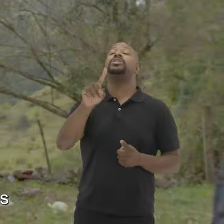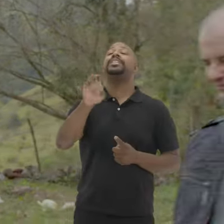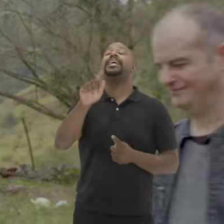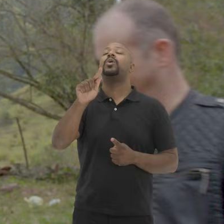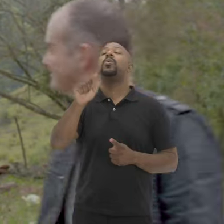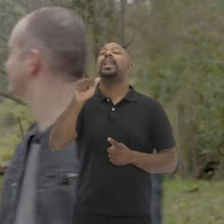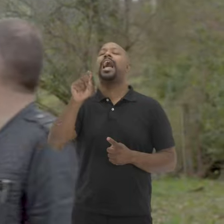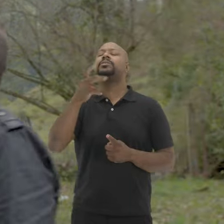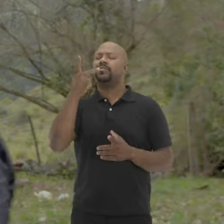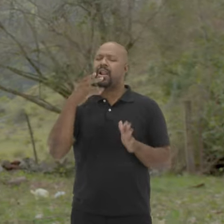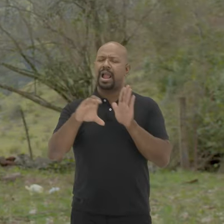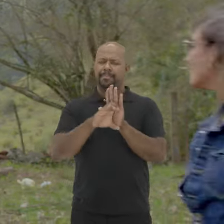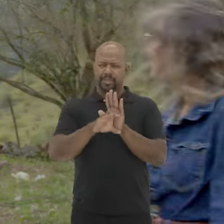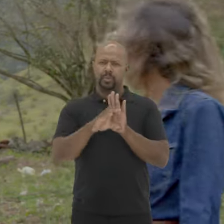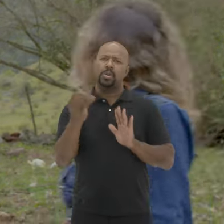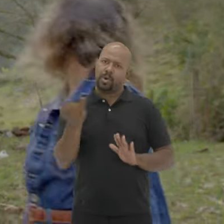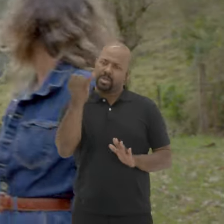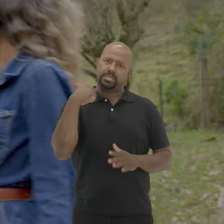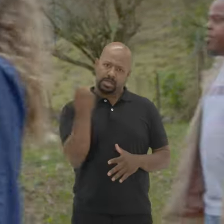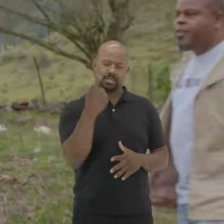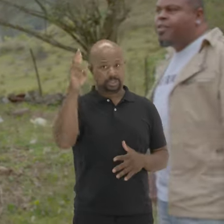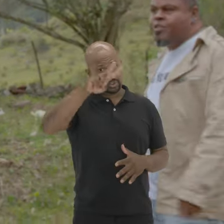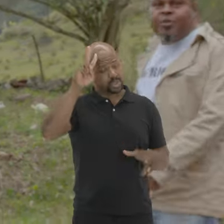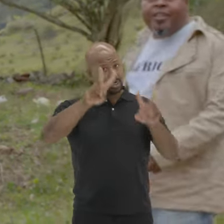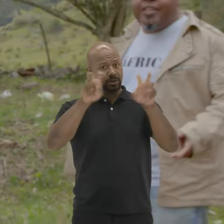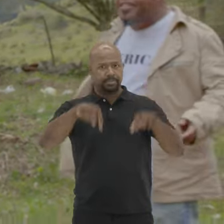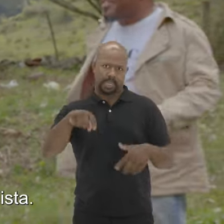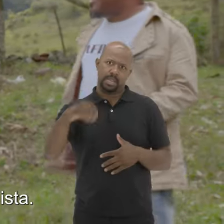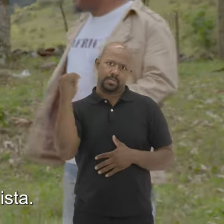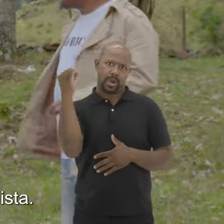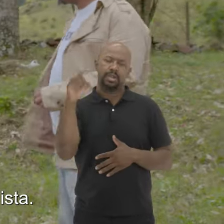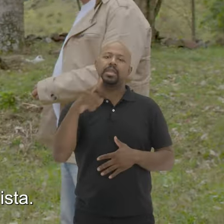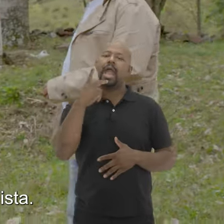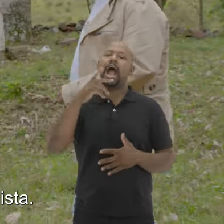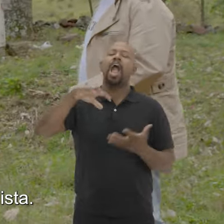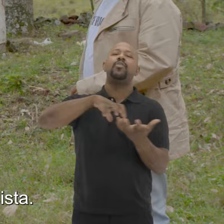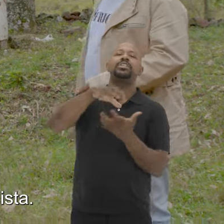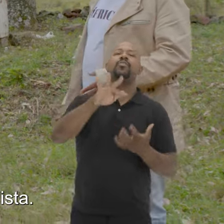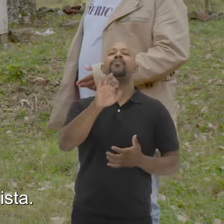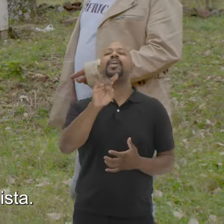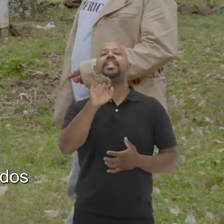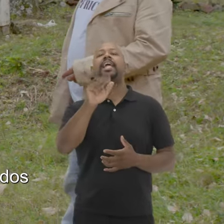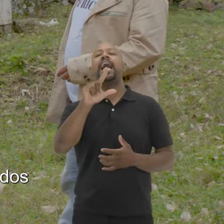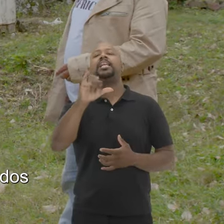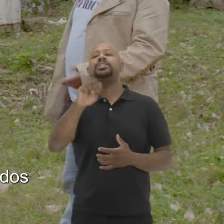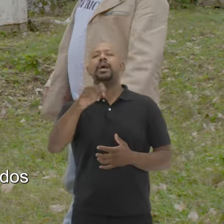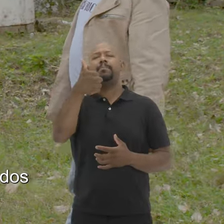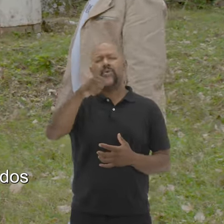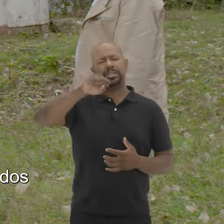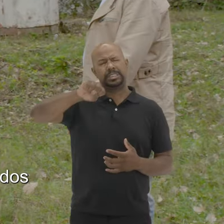que fala um capítulo bem importante da nossa história sobre o grandeza que é a história da revolução federalista